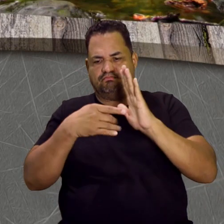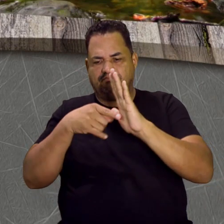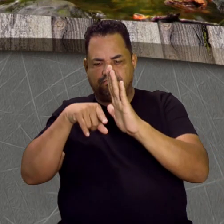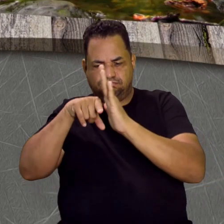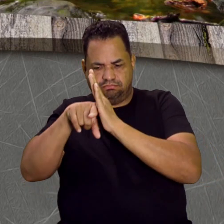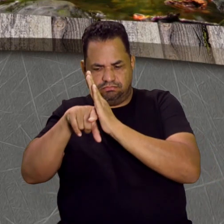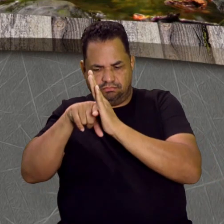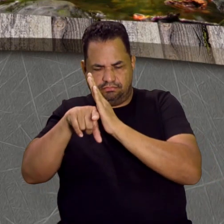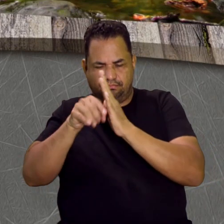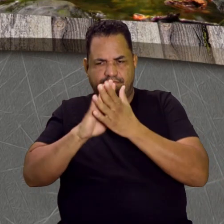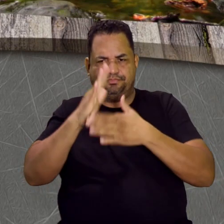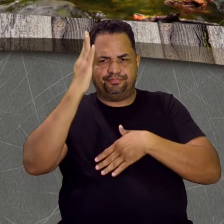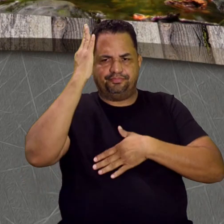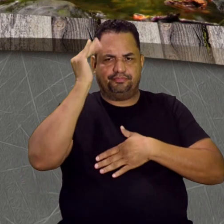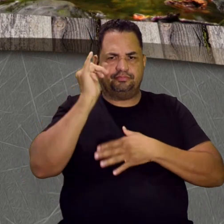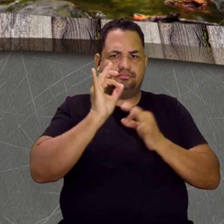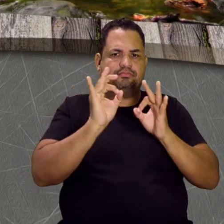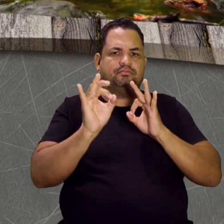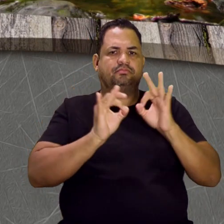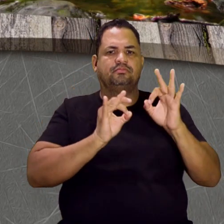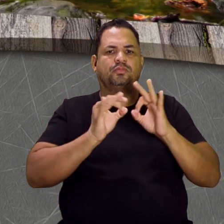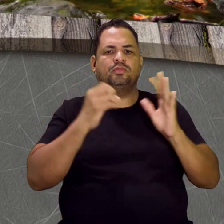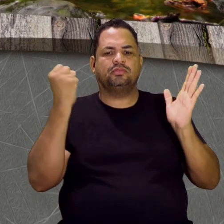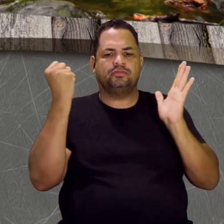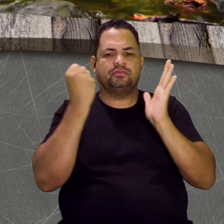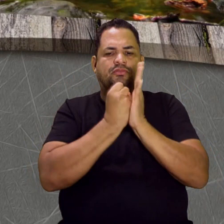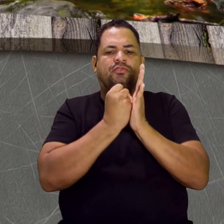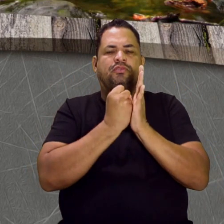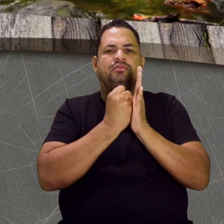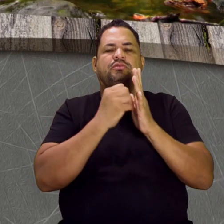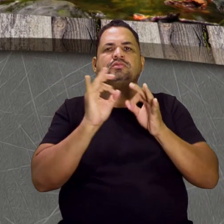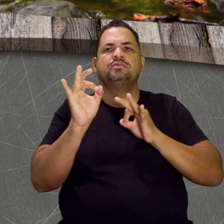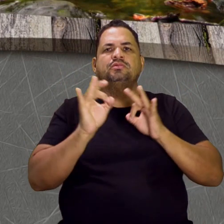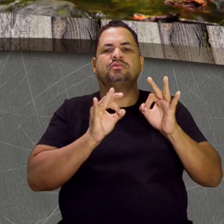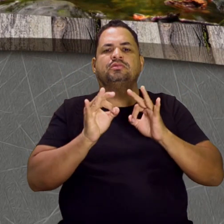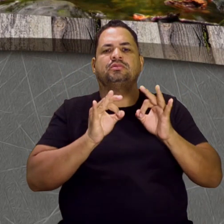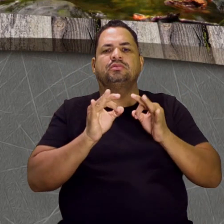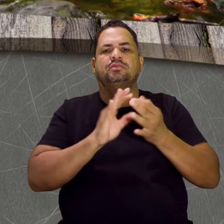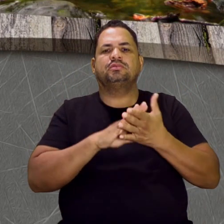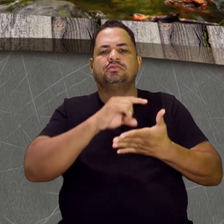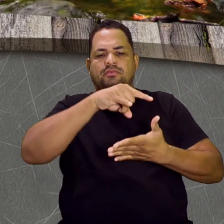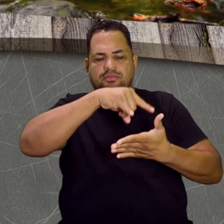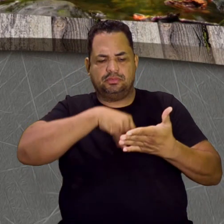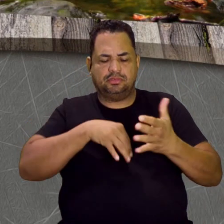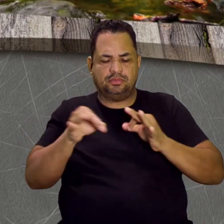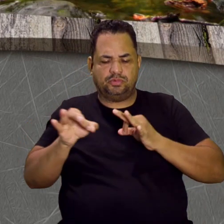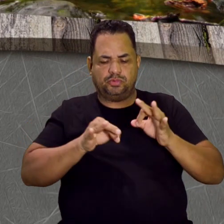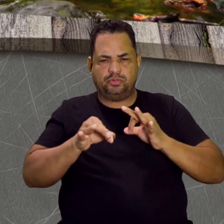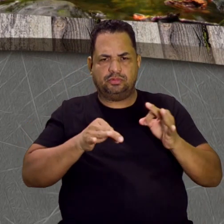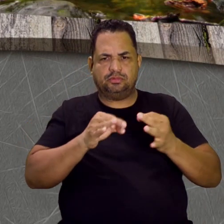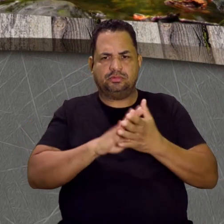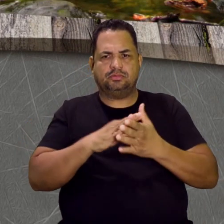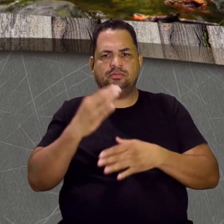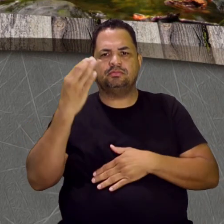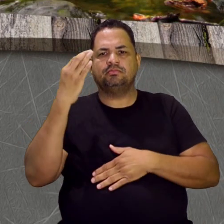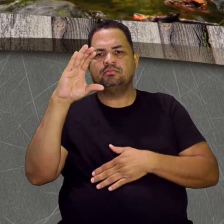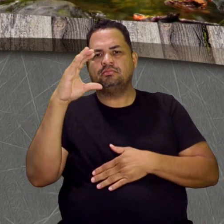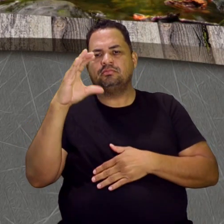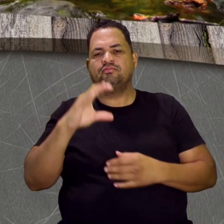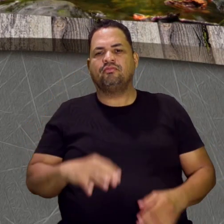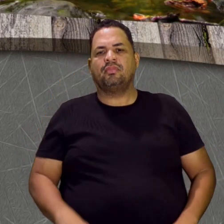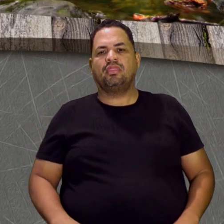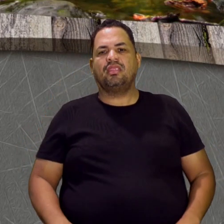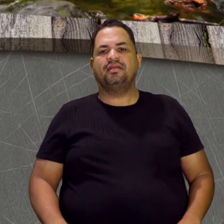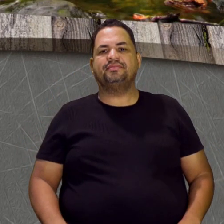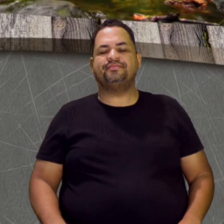vocês saberem algumas formas oficiais de construção de documentos científicos, tá bom?